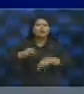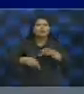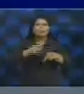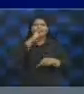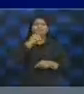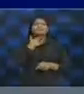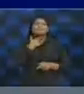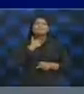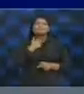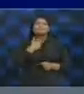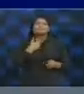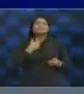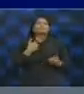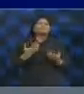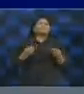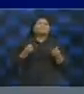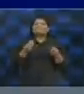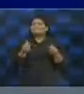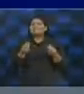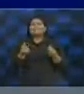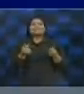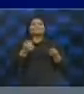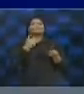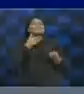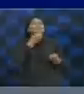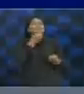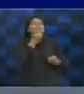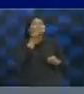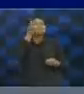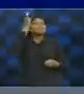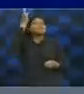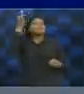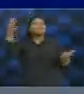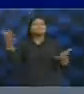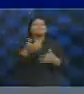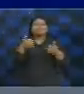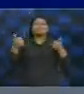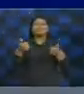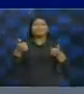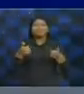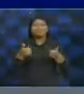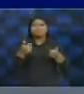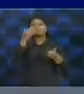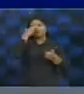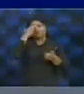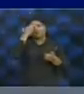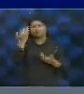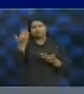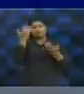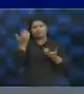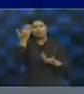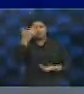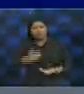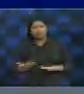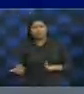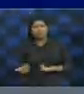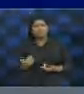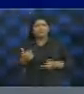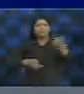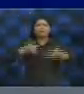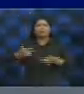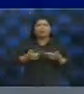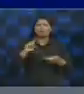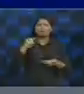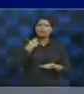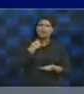de vontade de viver dias melhores, sabe que um jovem trabalhador, lutador, advogado, professor universitário, que